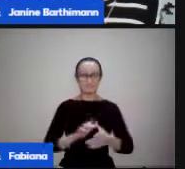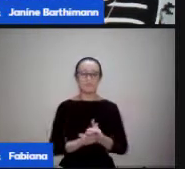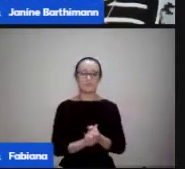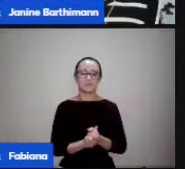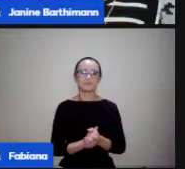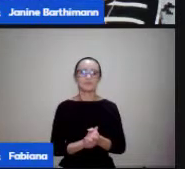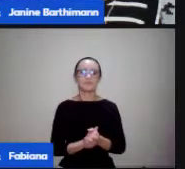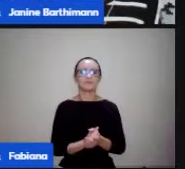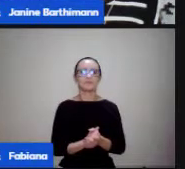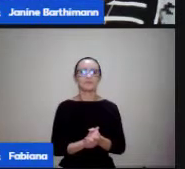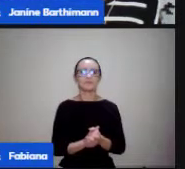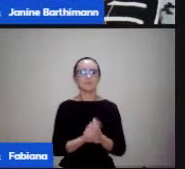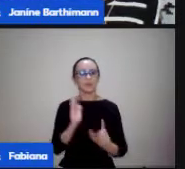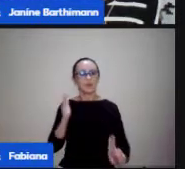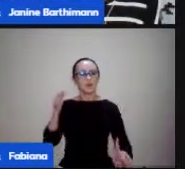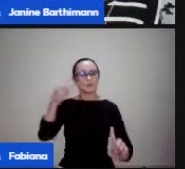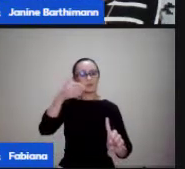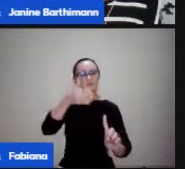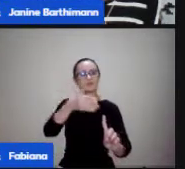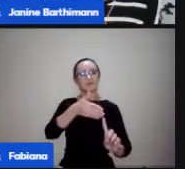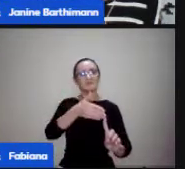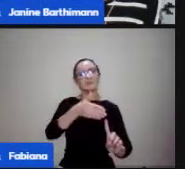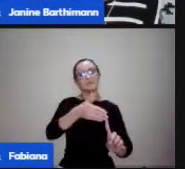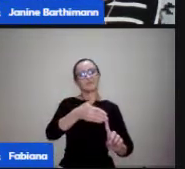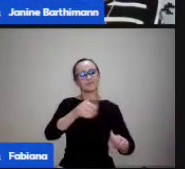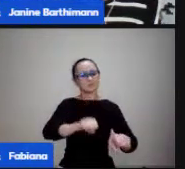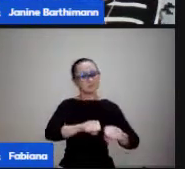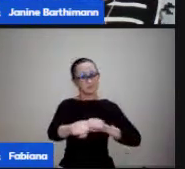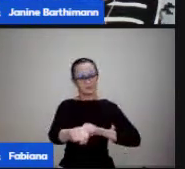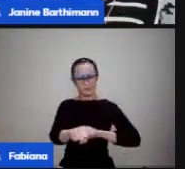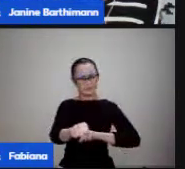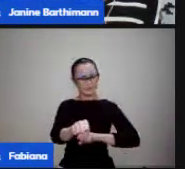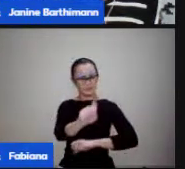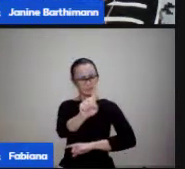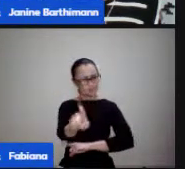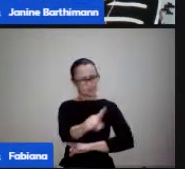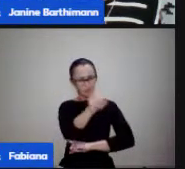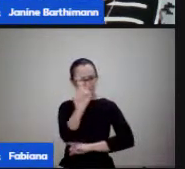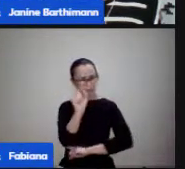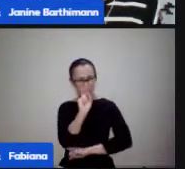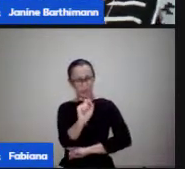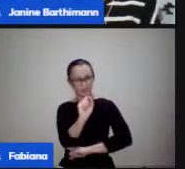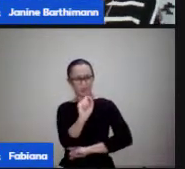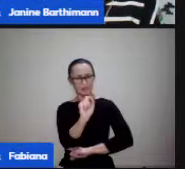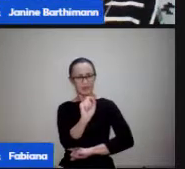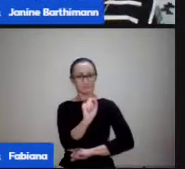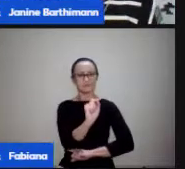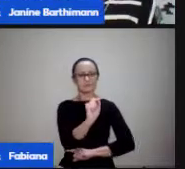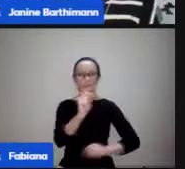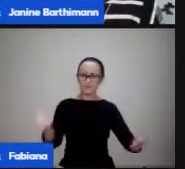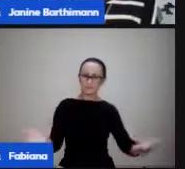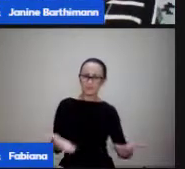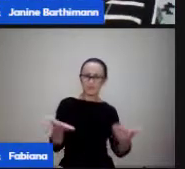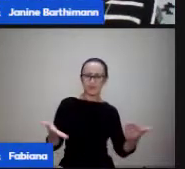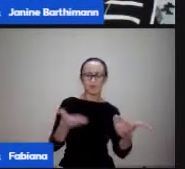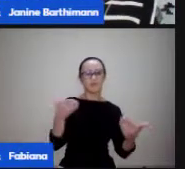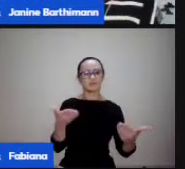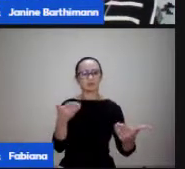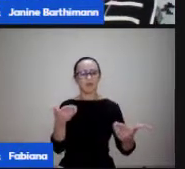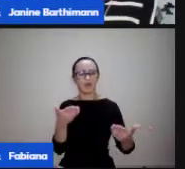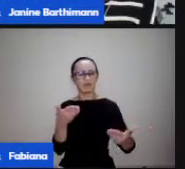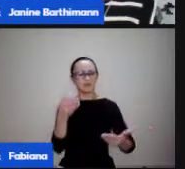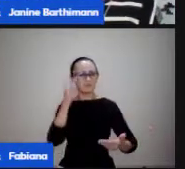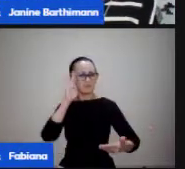O objetivo dessa nossa formação, da nossa reflexão, fomentar discursos teóricos